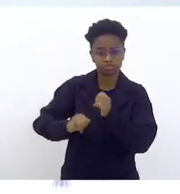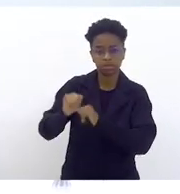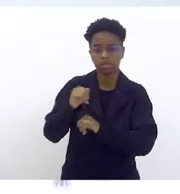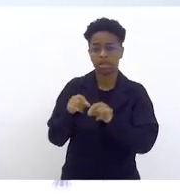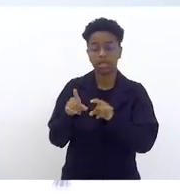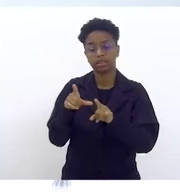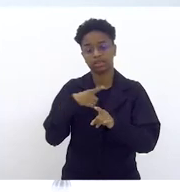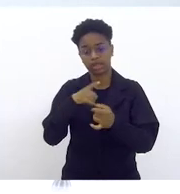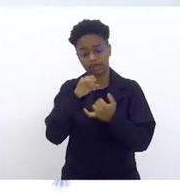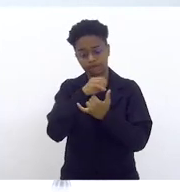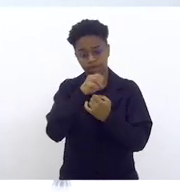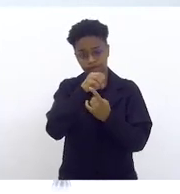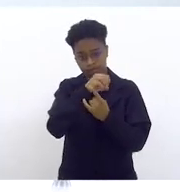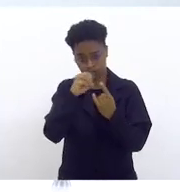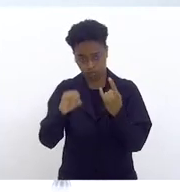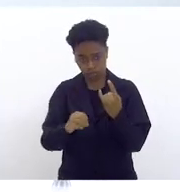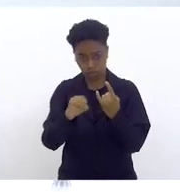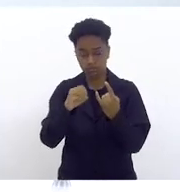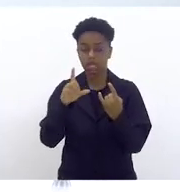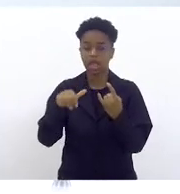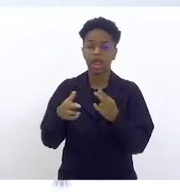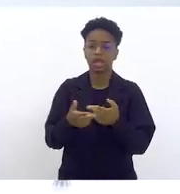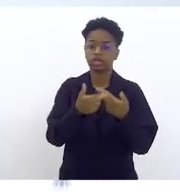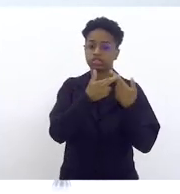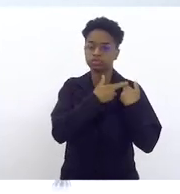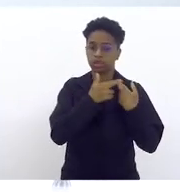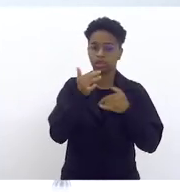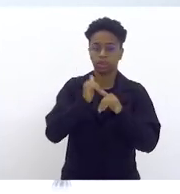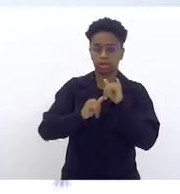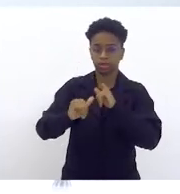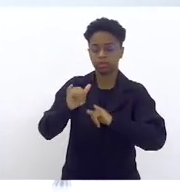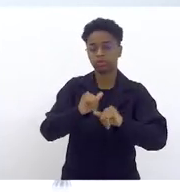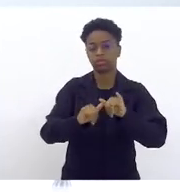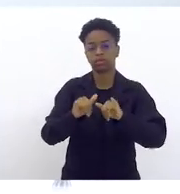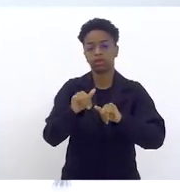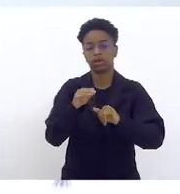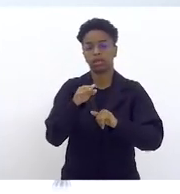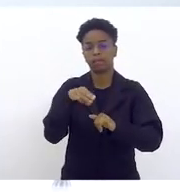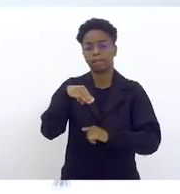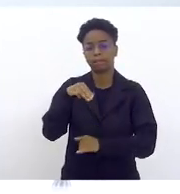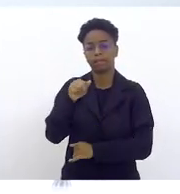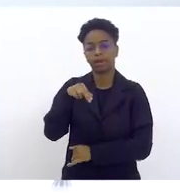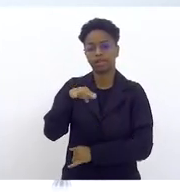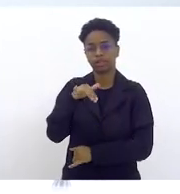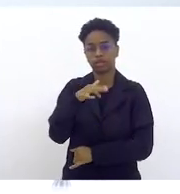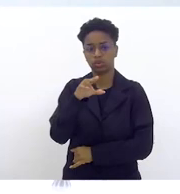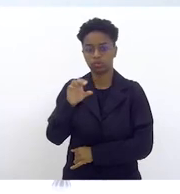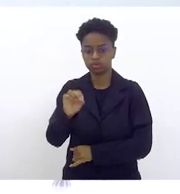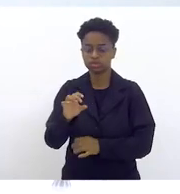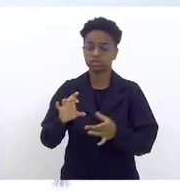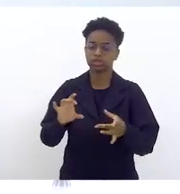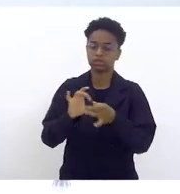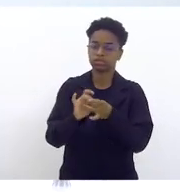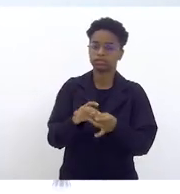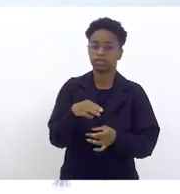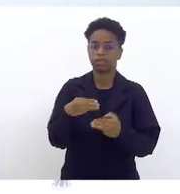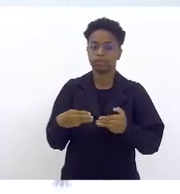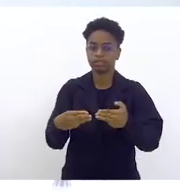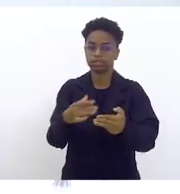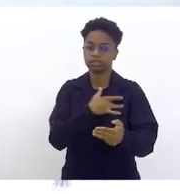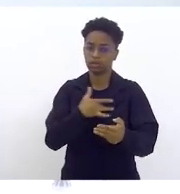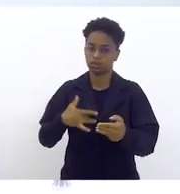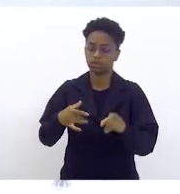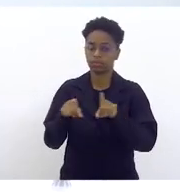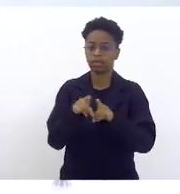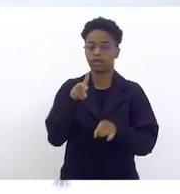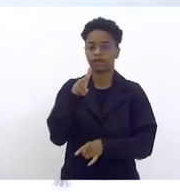a Fiocruz responsável pelos laboratórios de fármaguinhos e Bio Manguinhos ligadas ao Ministério da Saúde o Instituto